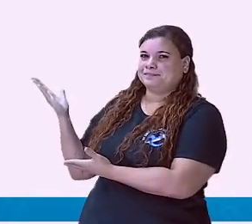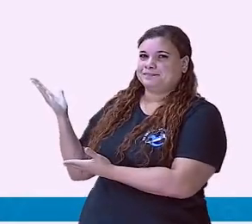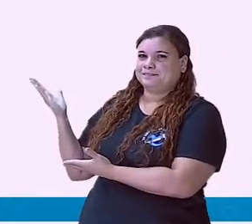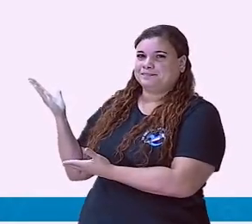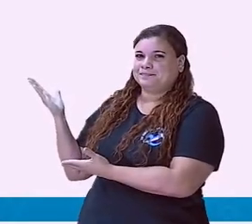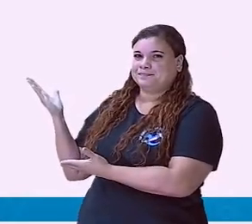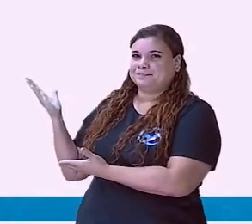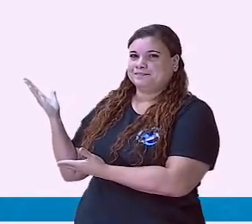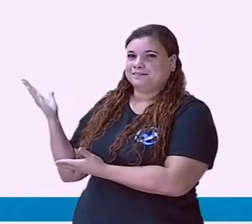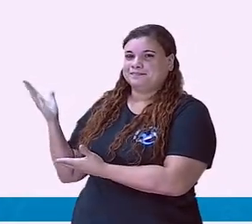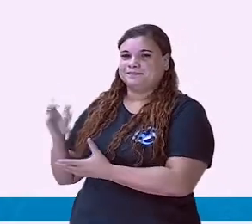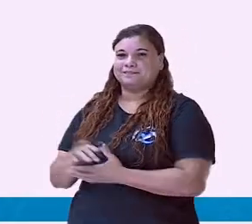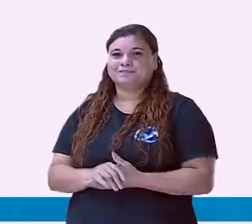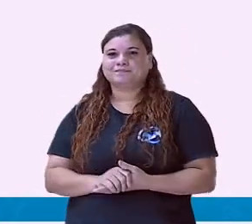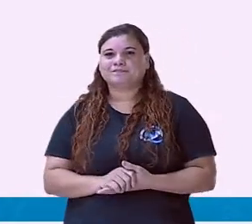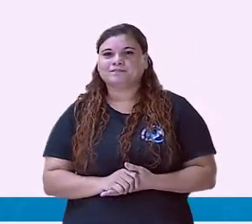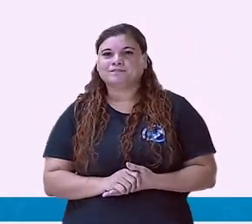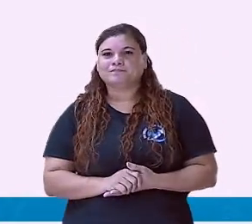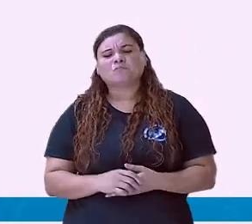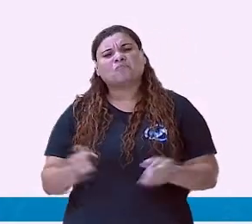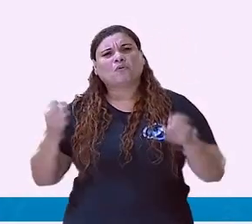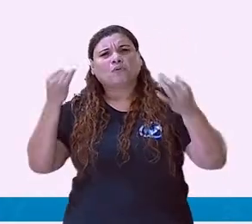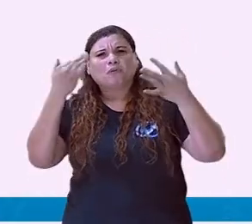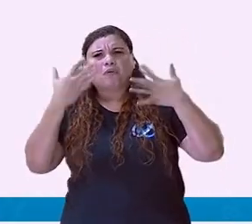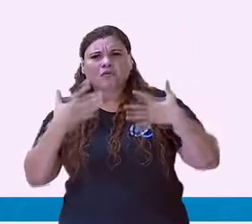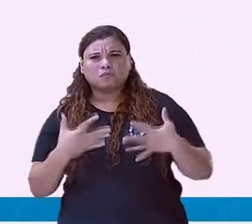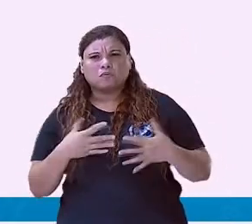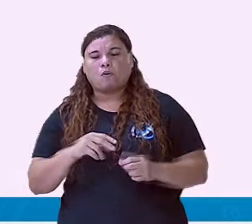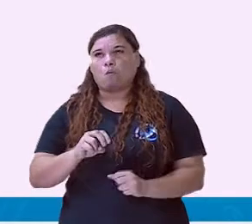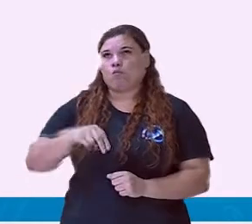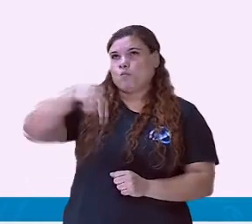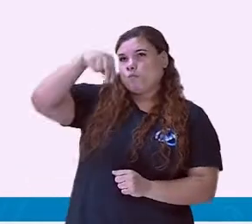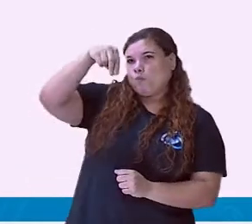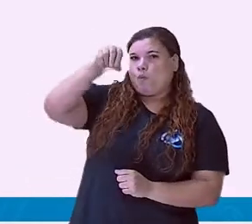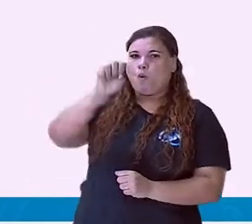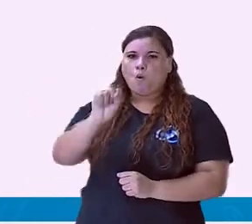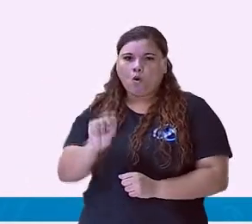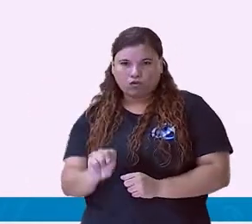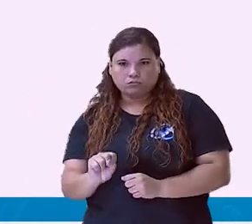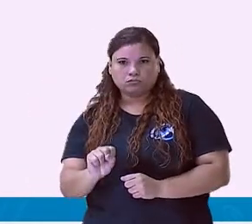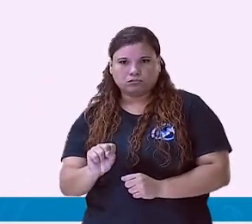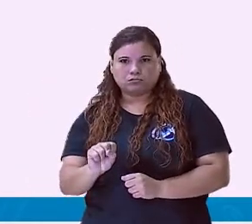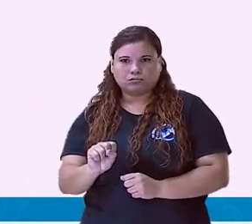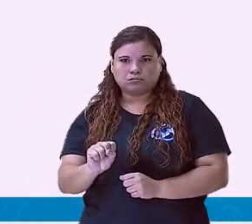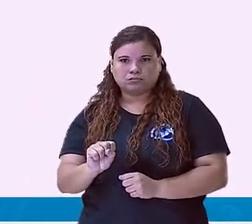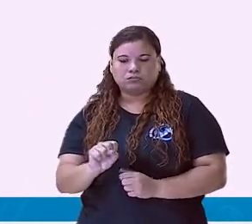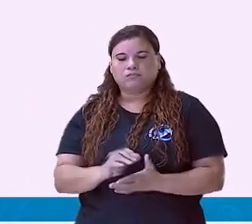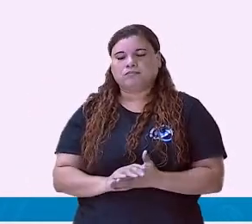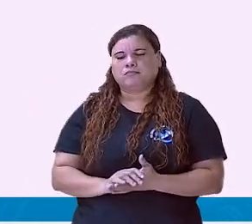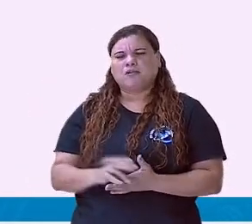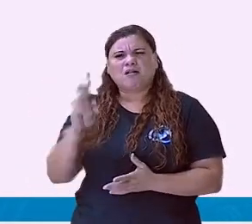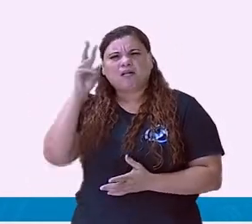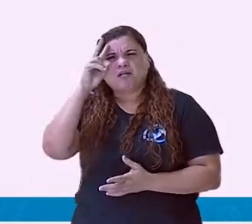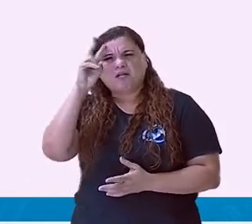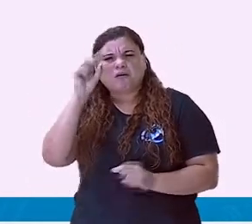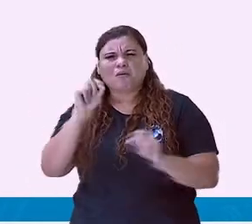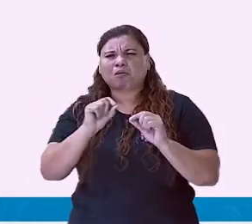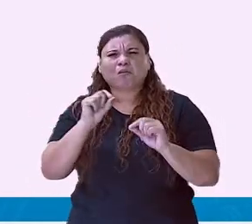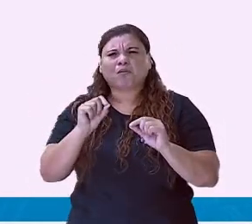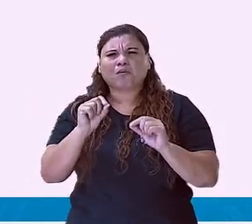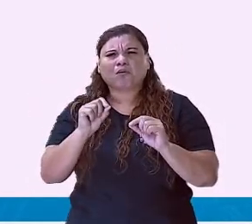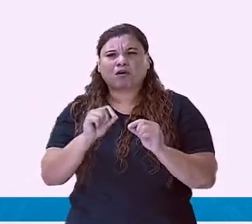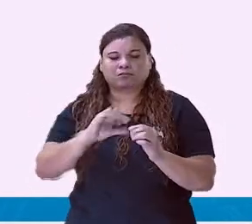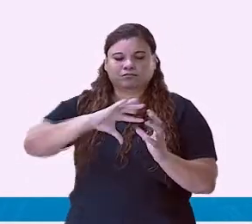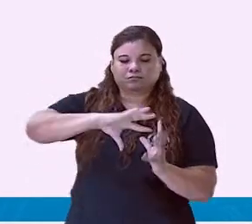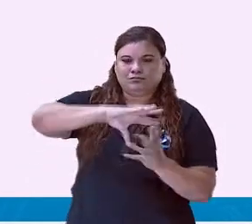Porque quando eu falo de norte e sul, aí tá certo, os hemisférios são divididos pela linha